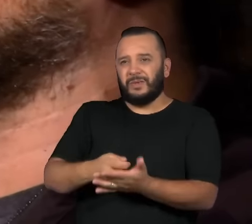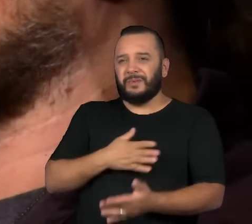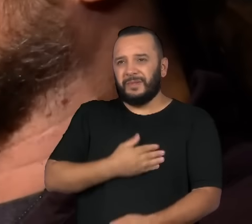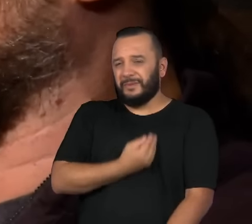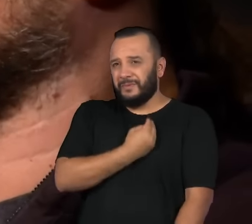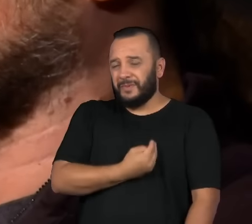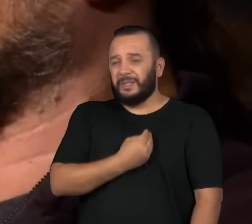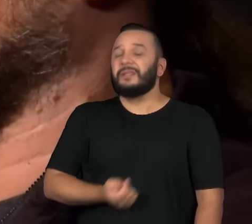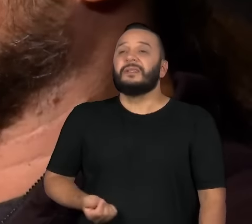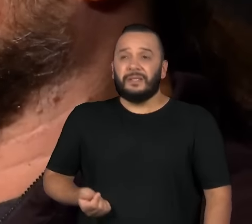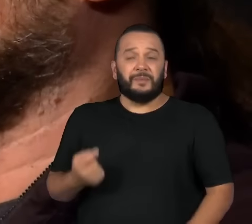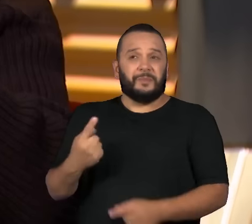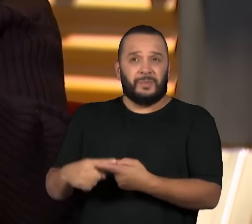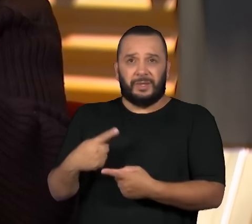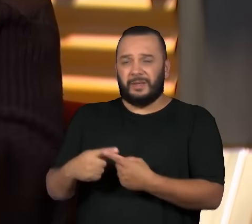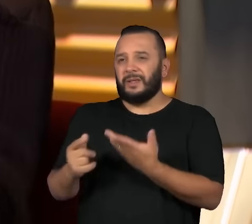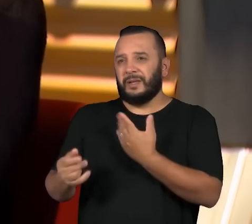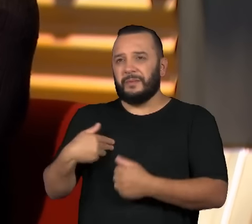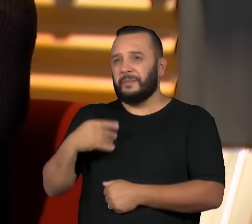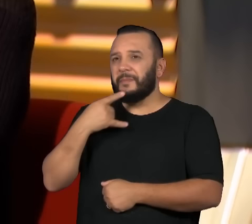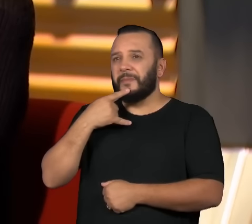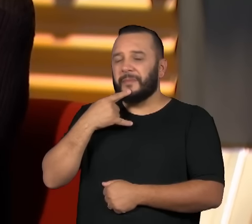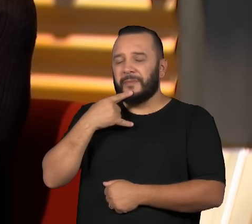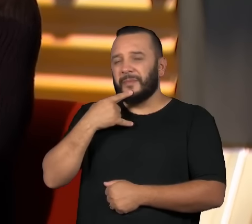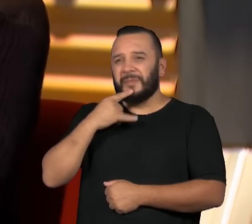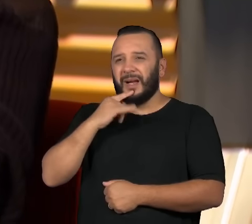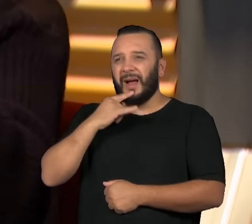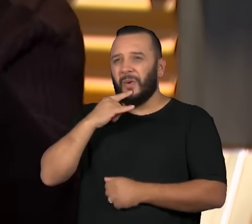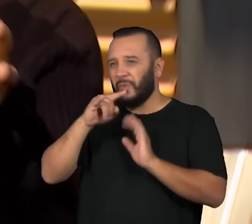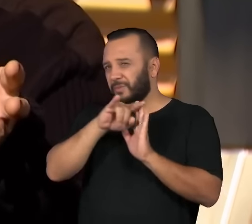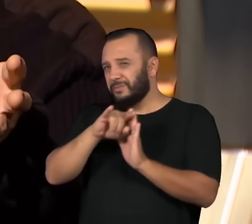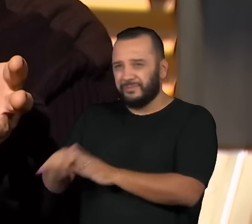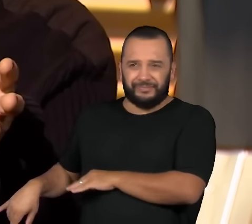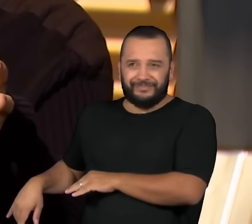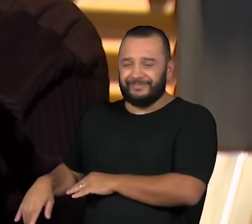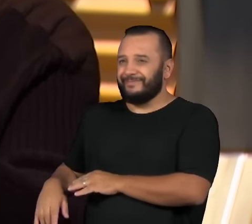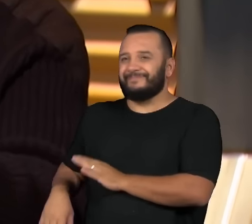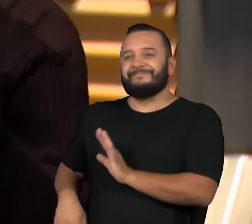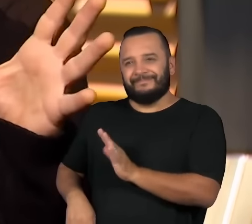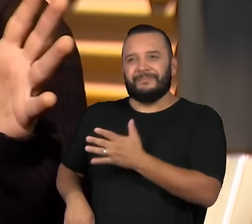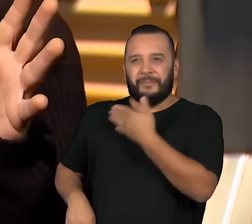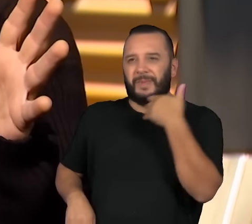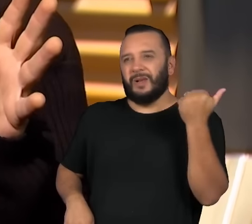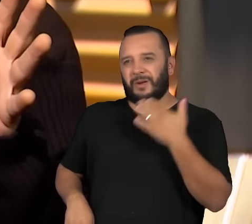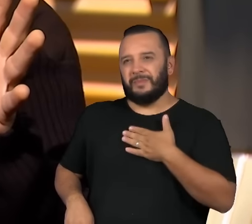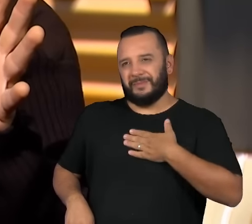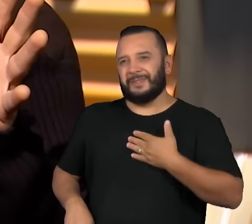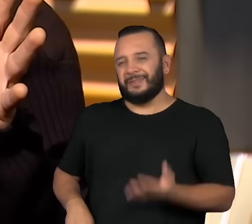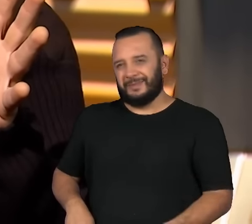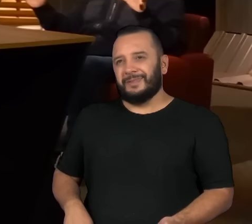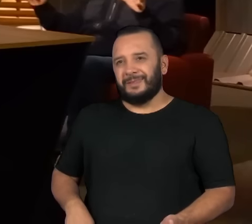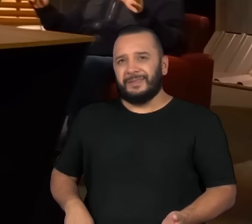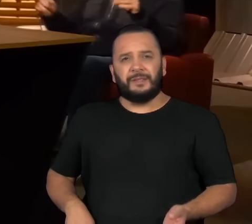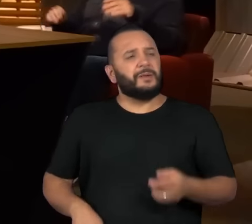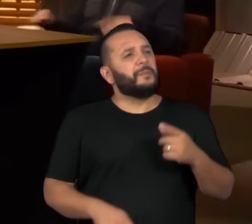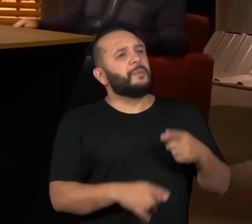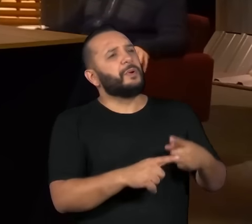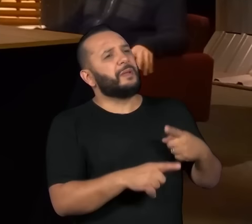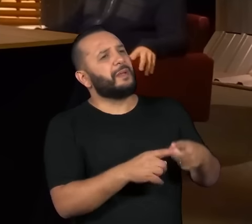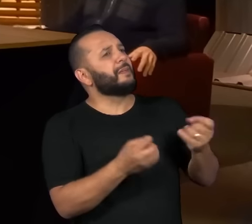antes do diagnóstico da Patrícia. Sim. Não ter a opção do álcool nos momentos mais difíceis da minha vida foi a melhor coisa que eu pude Por ter. quê?